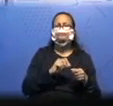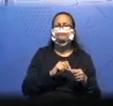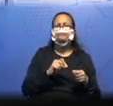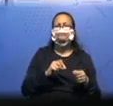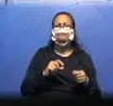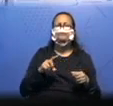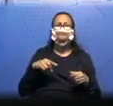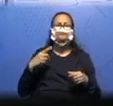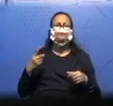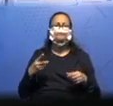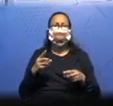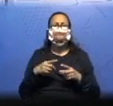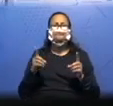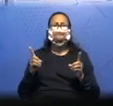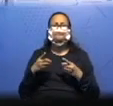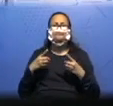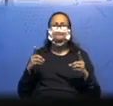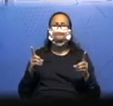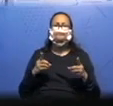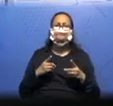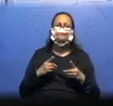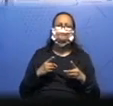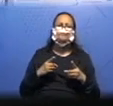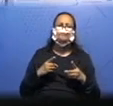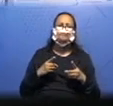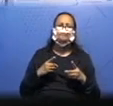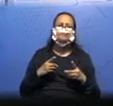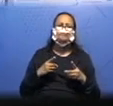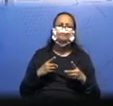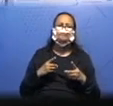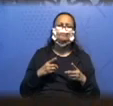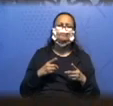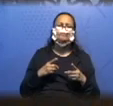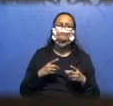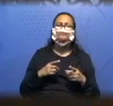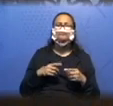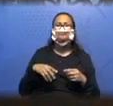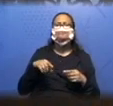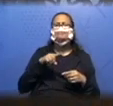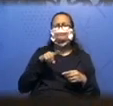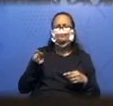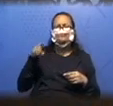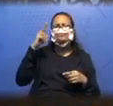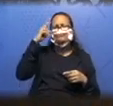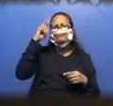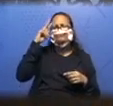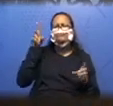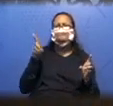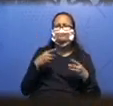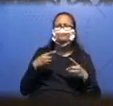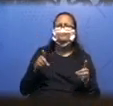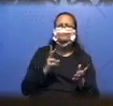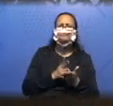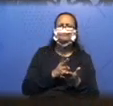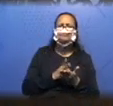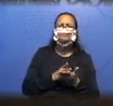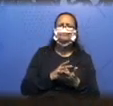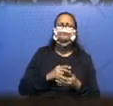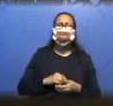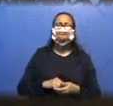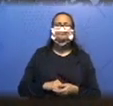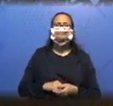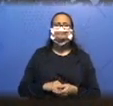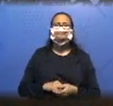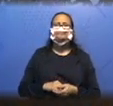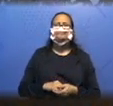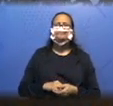de fazer isso aqui, depois de cantar a musiquinha. E outra, a musiquinha depois não vai sair da cabeça de vocês. Vocês vão ficar andando pela casa, Pindorama, é uma